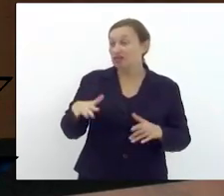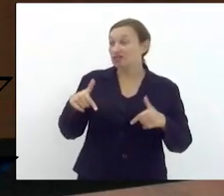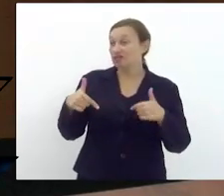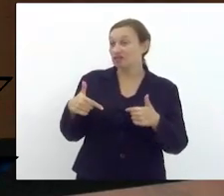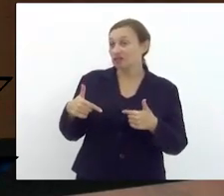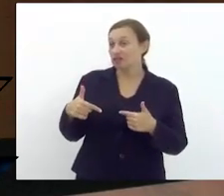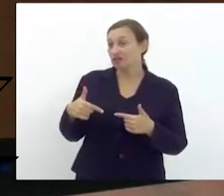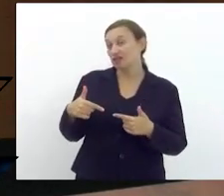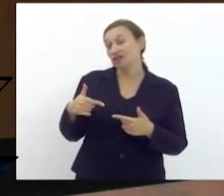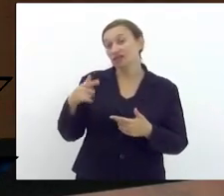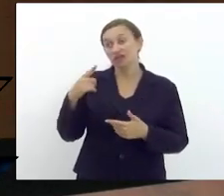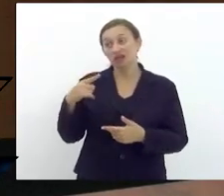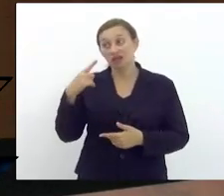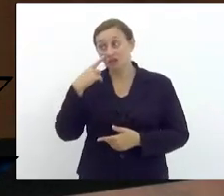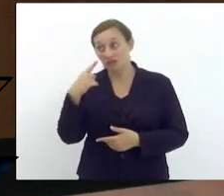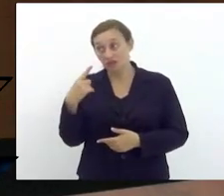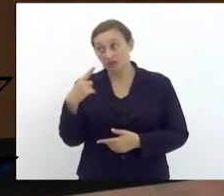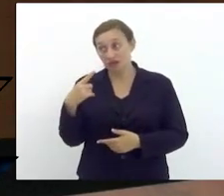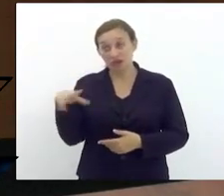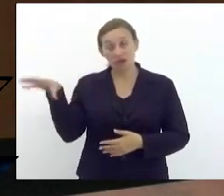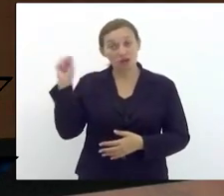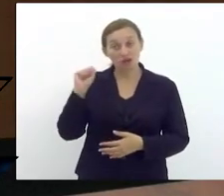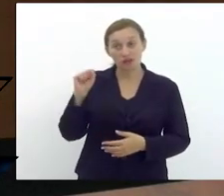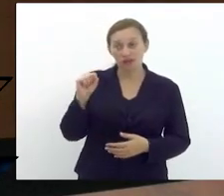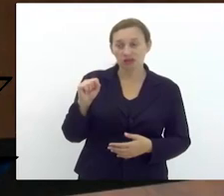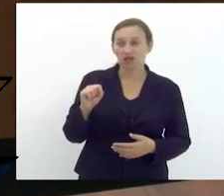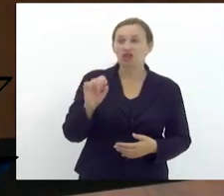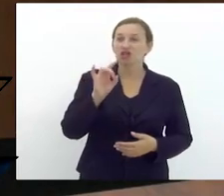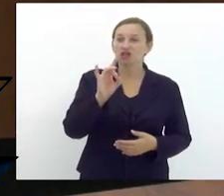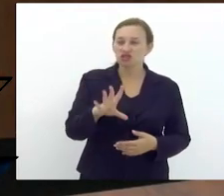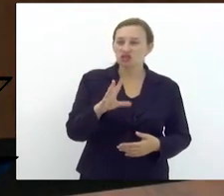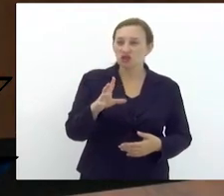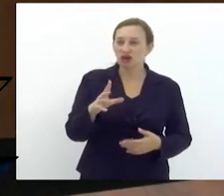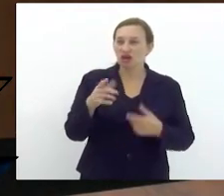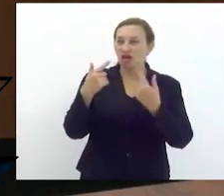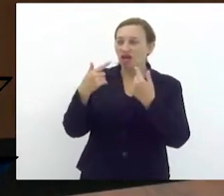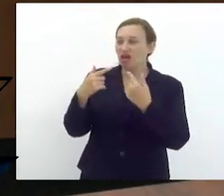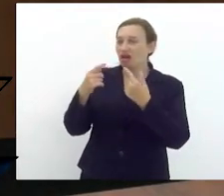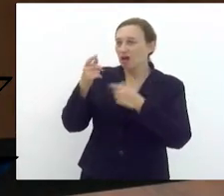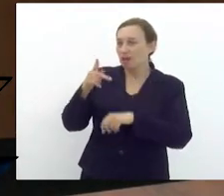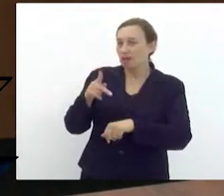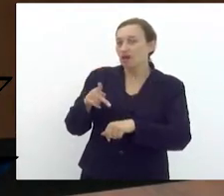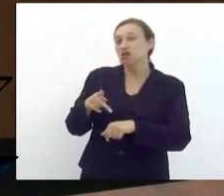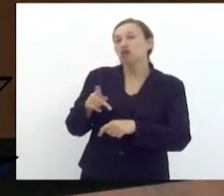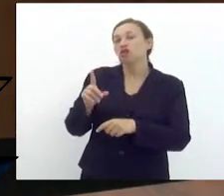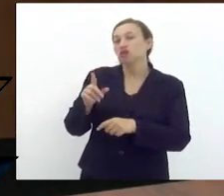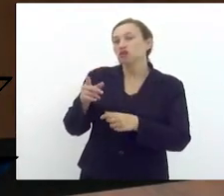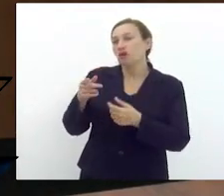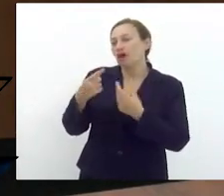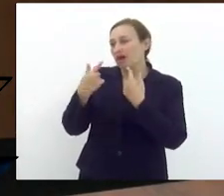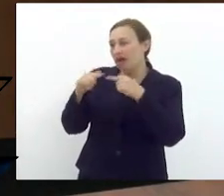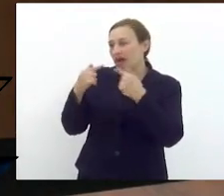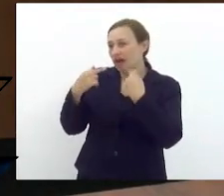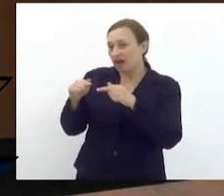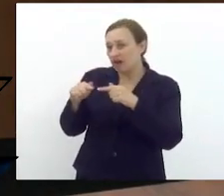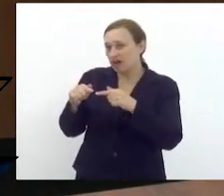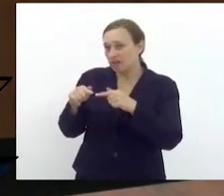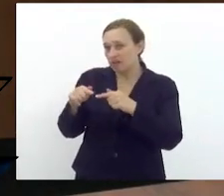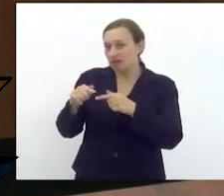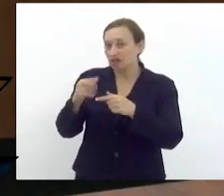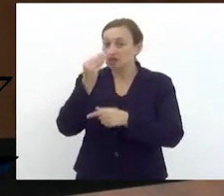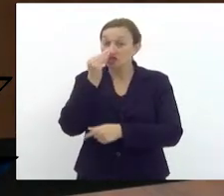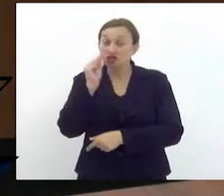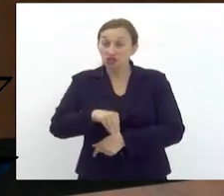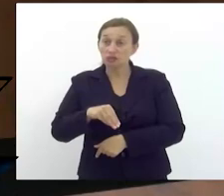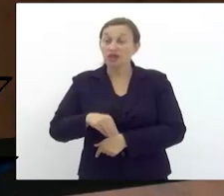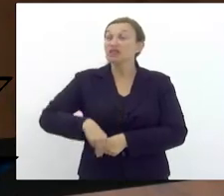discurso só atiram pedra em árvore que dá fruto e esse brasileiro esse Gonçalense realmente vem fazendo um